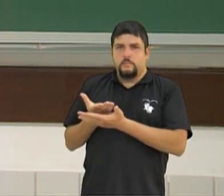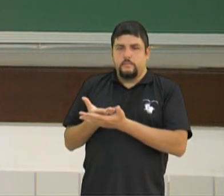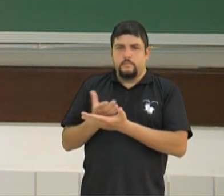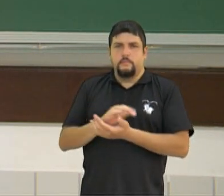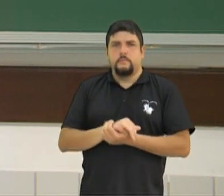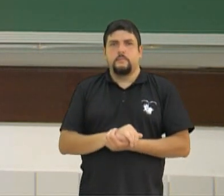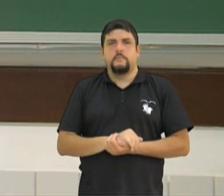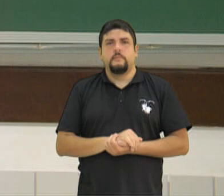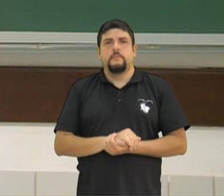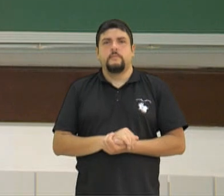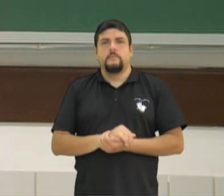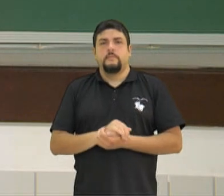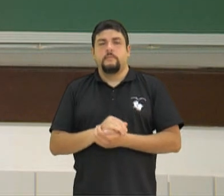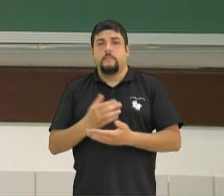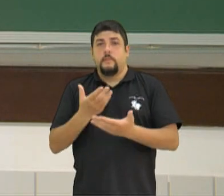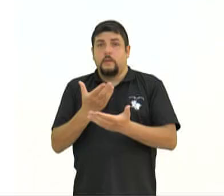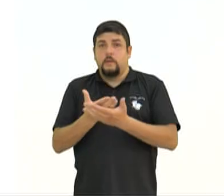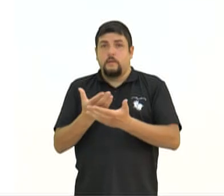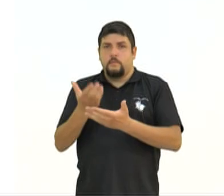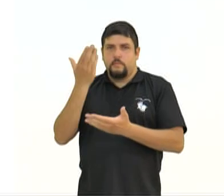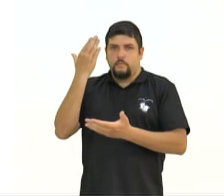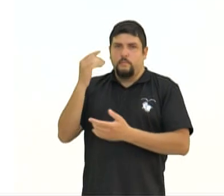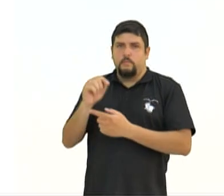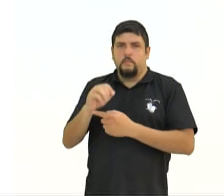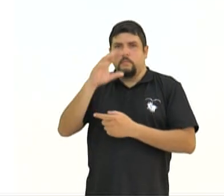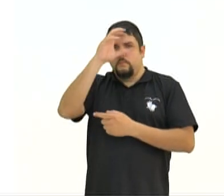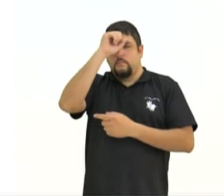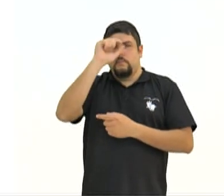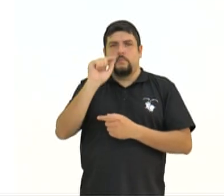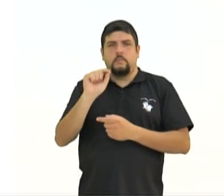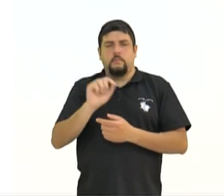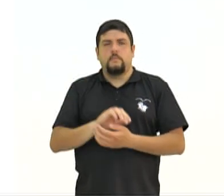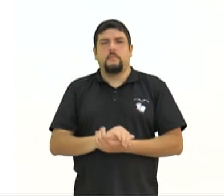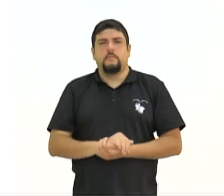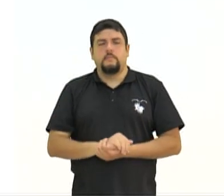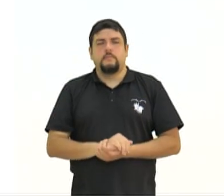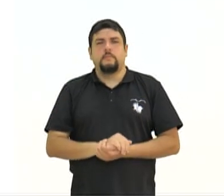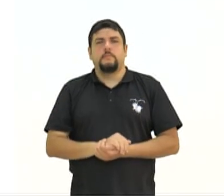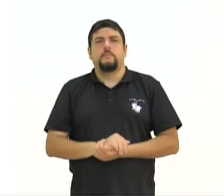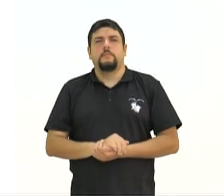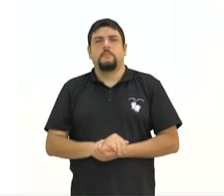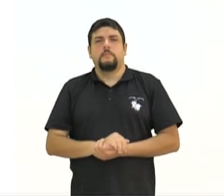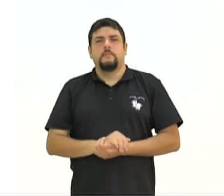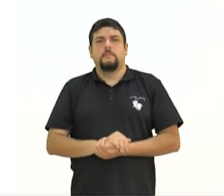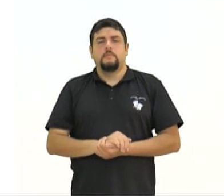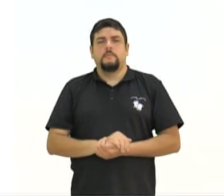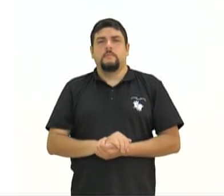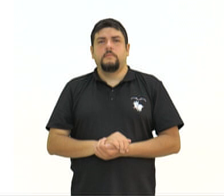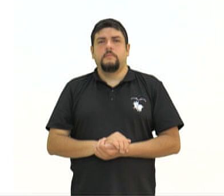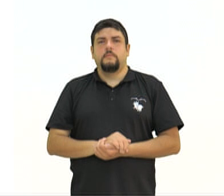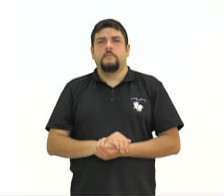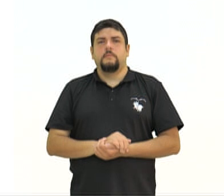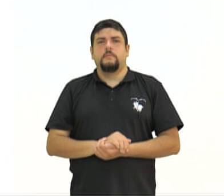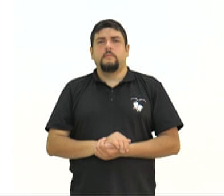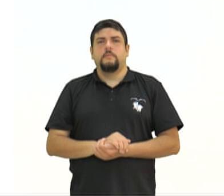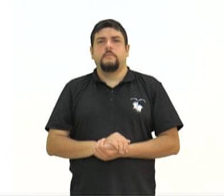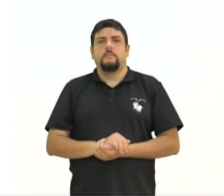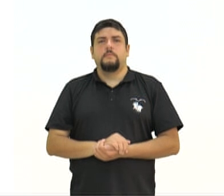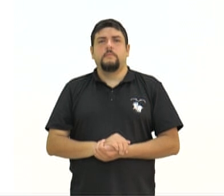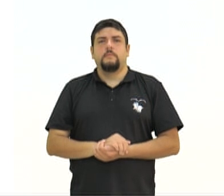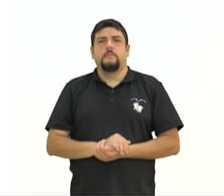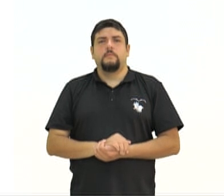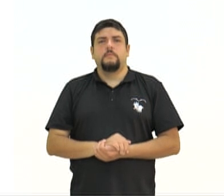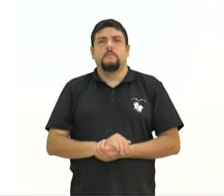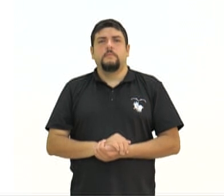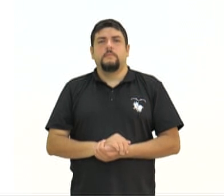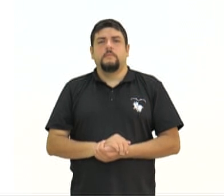passada? Na aula passada tínhamos o título Publicidade e Salud. O gênero textual estudado